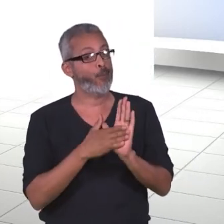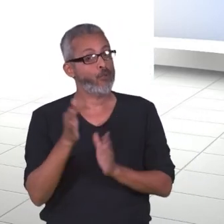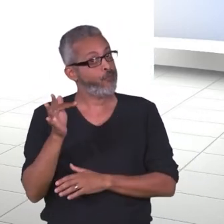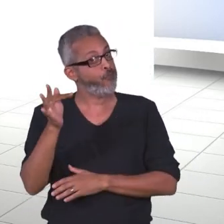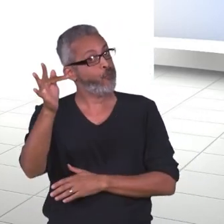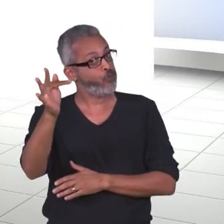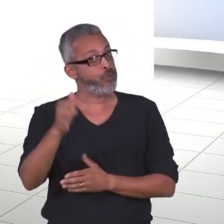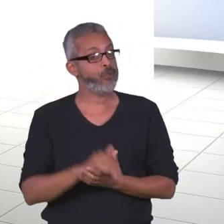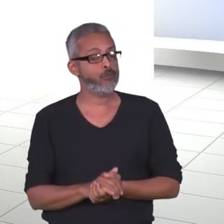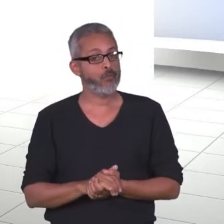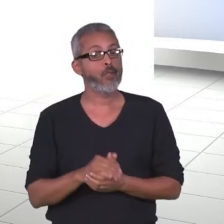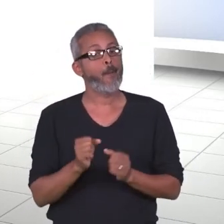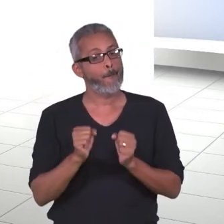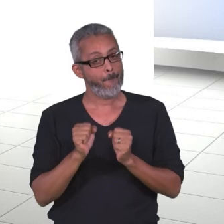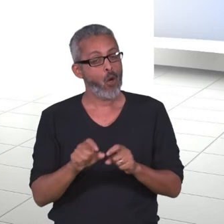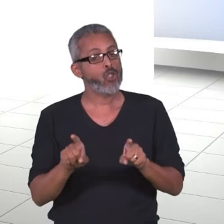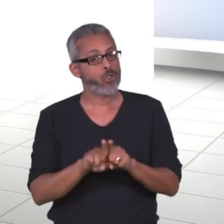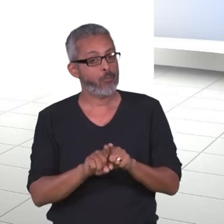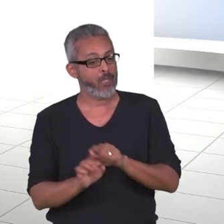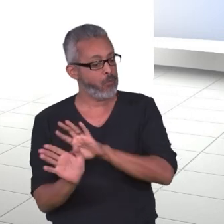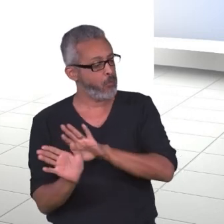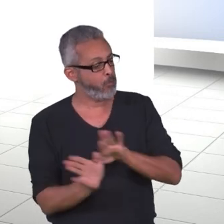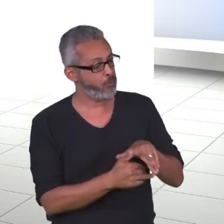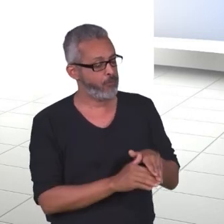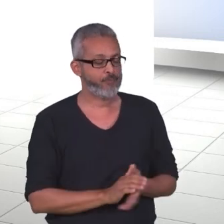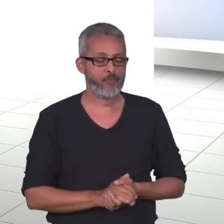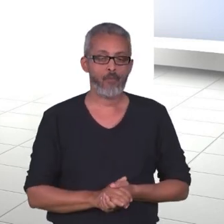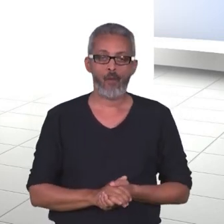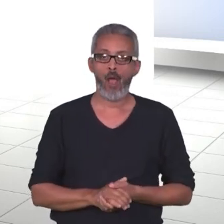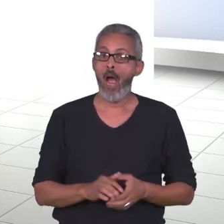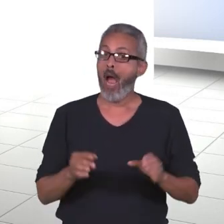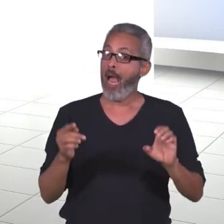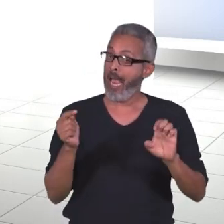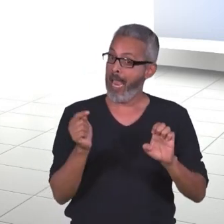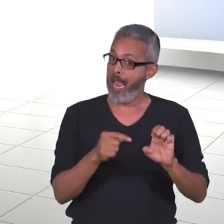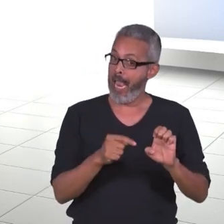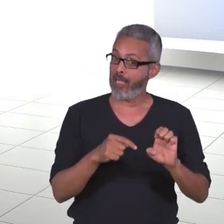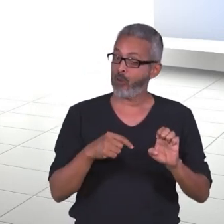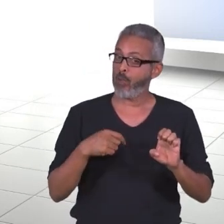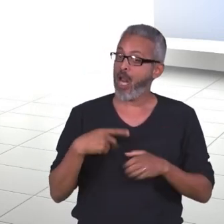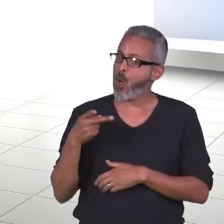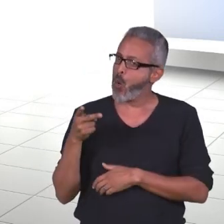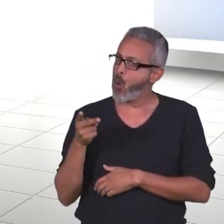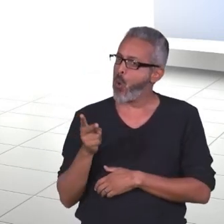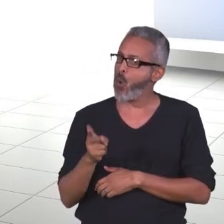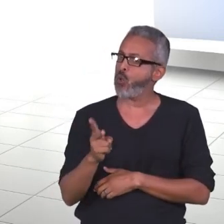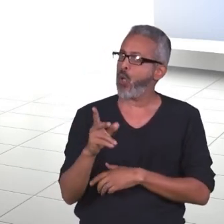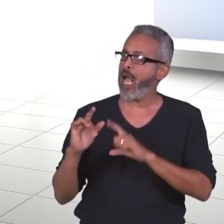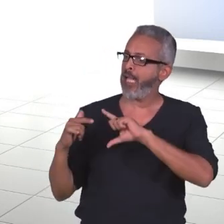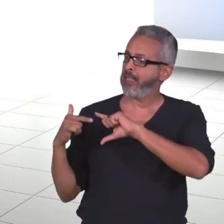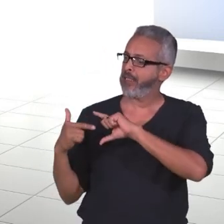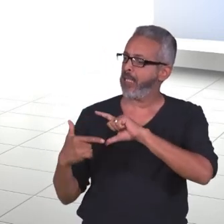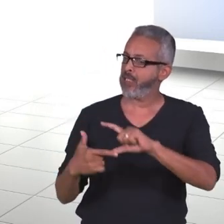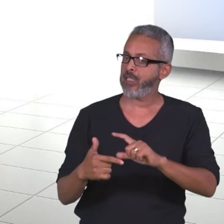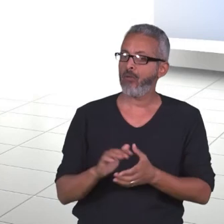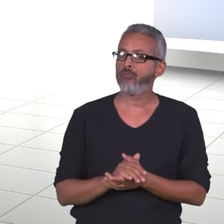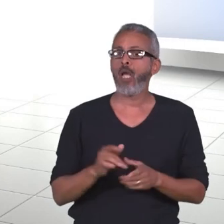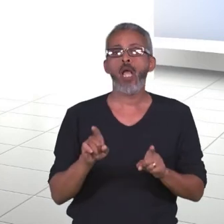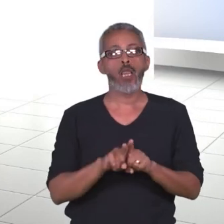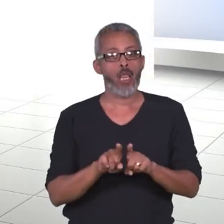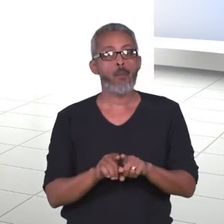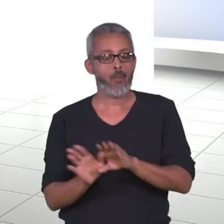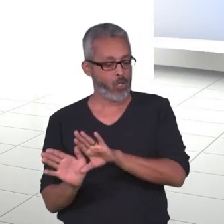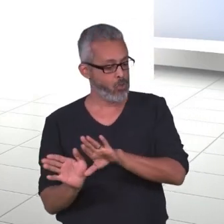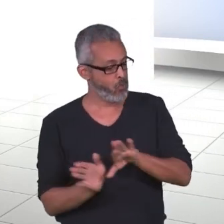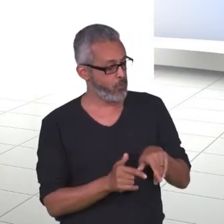no futuro. A retomada do helenismo, que aparece na letra D, pode causar alguma dúvida se não soubermos o que foi